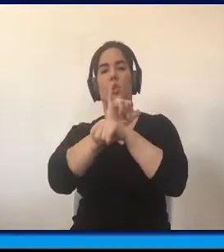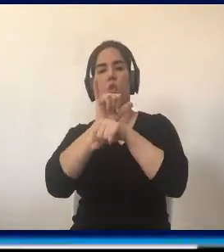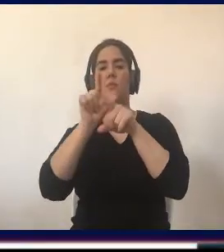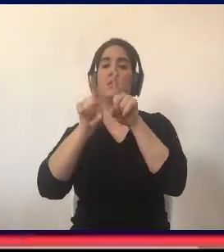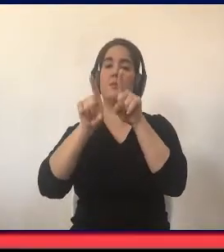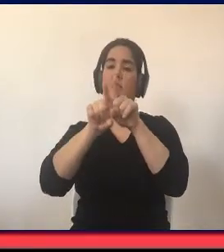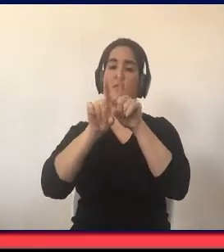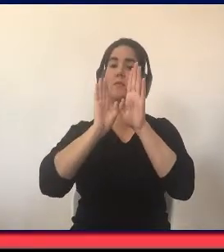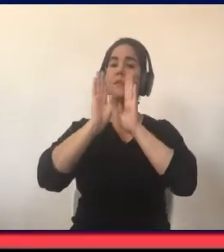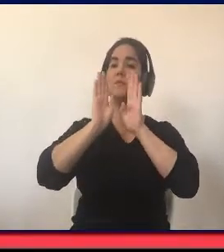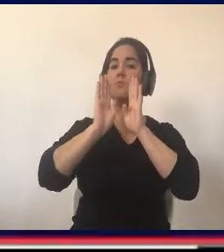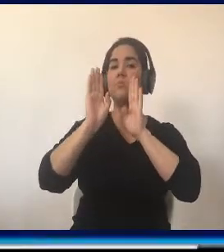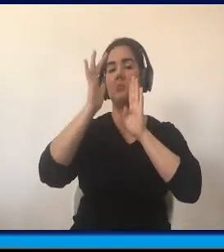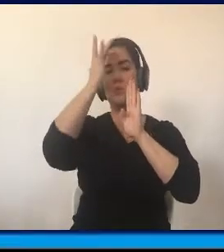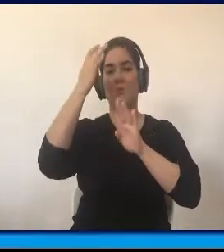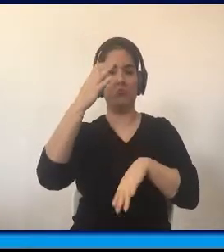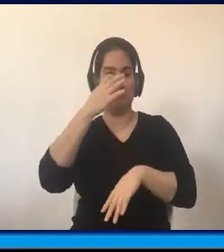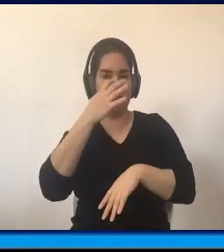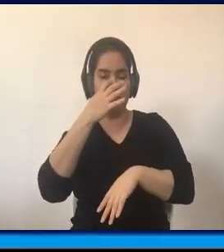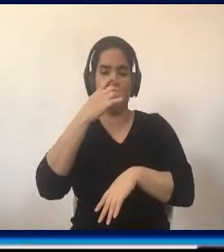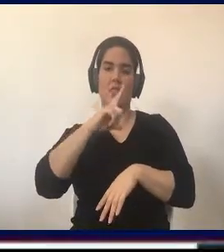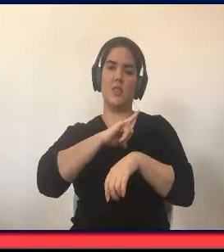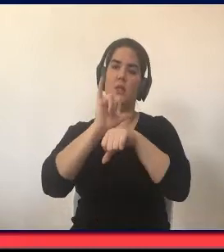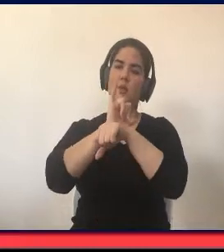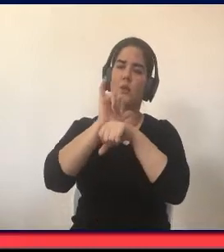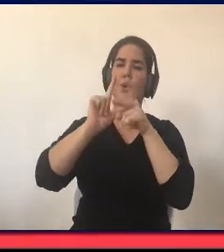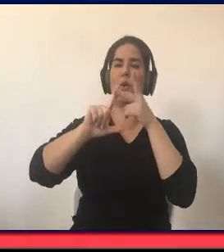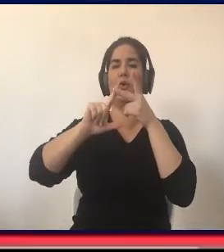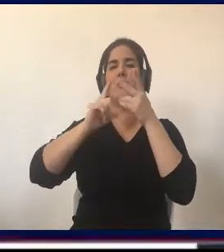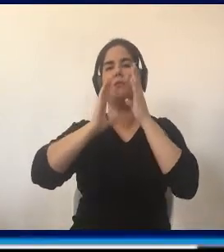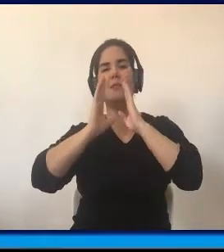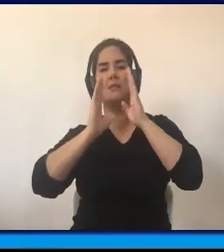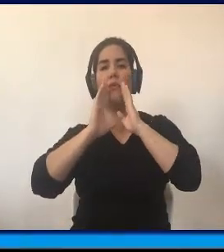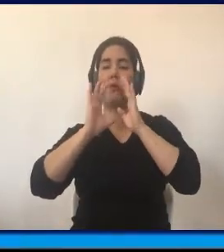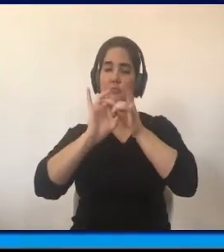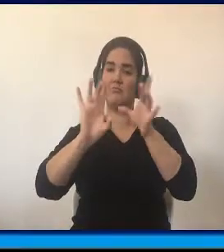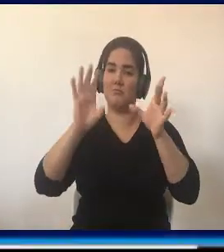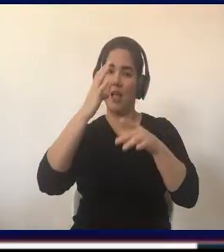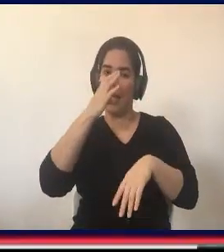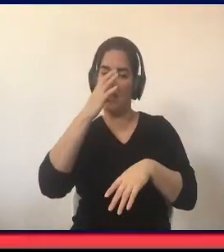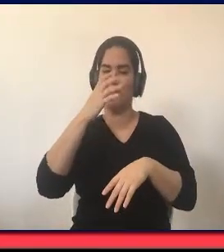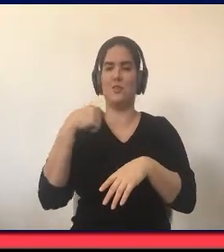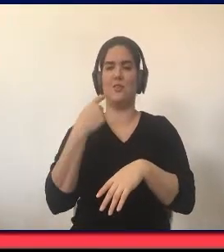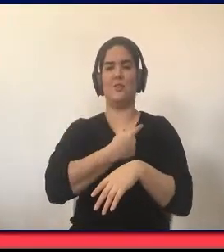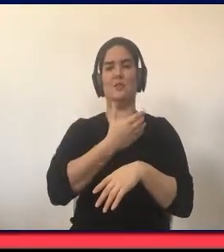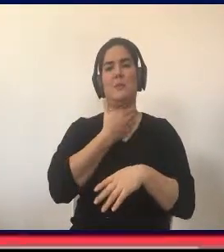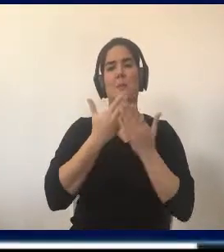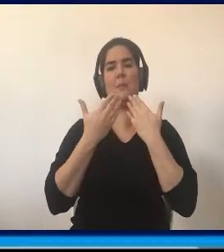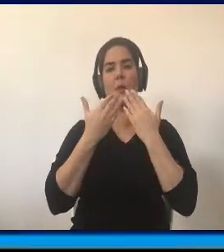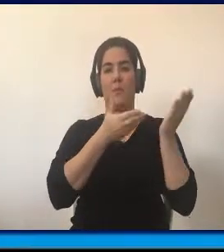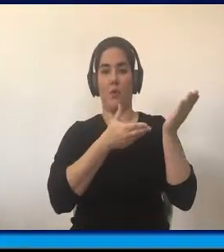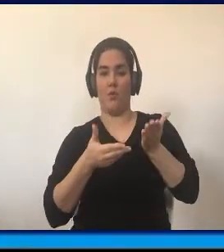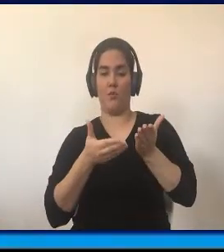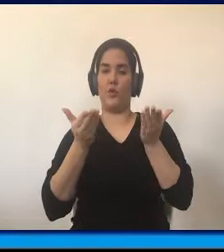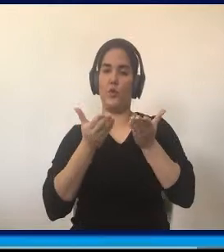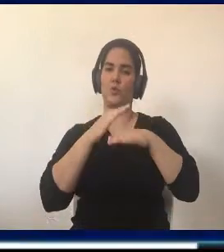de podcast, vai lá no nosso YouTube, no Facebook e assiste ao nosso bate-papo com o nosso convidado de hoje. E todos os nossos episódios vai